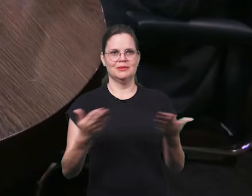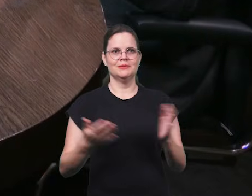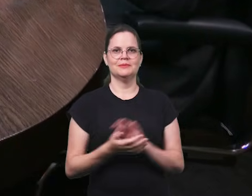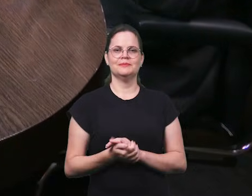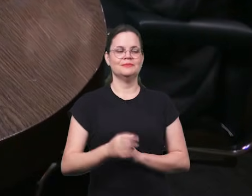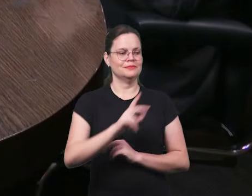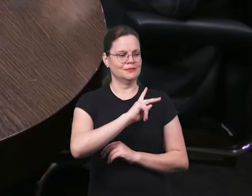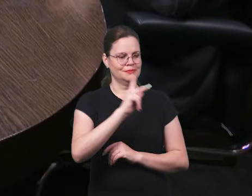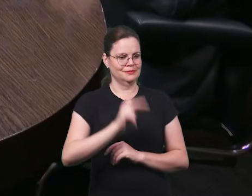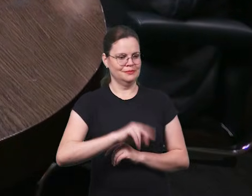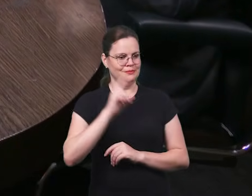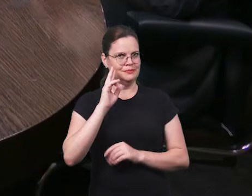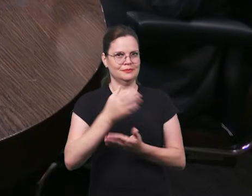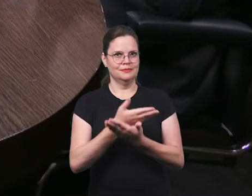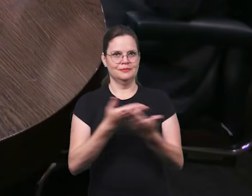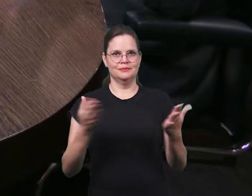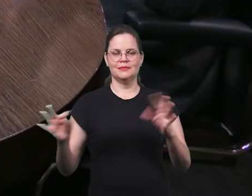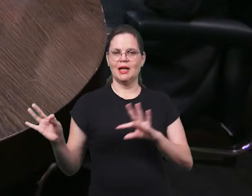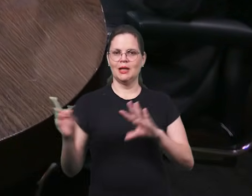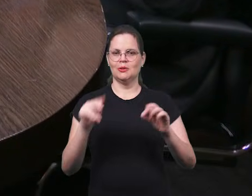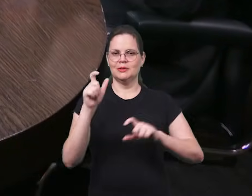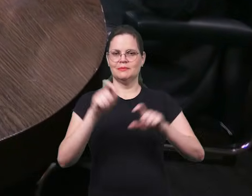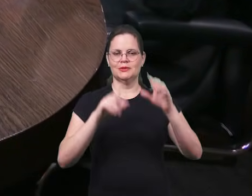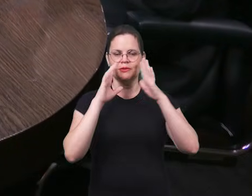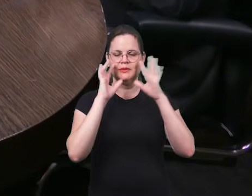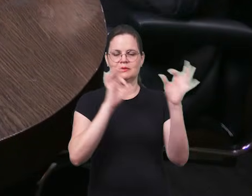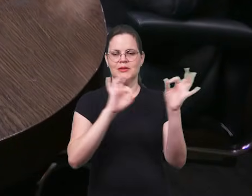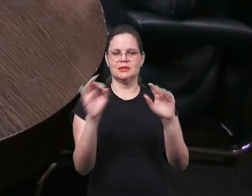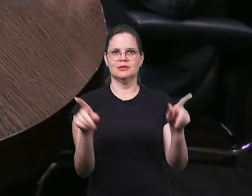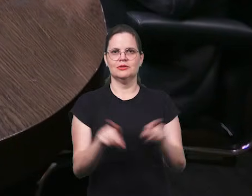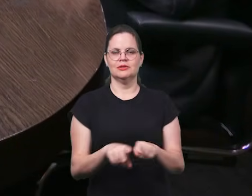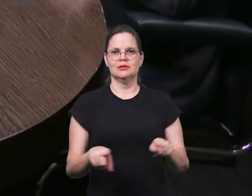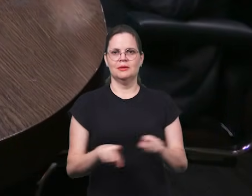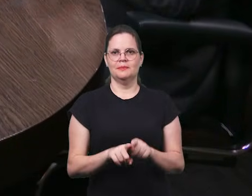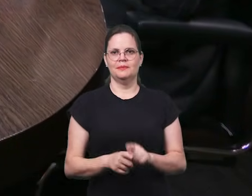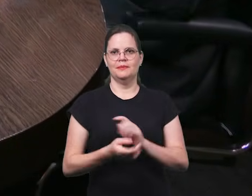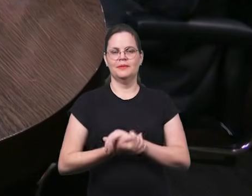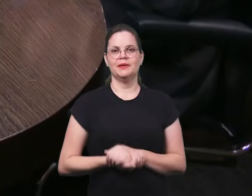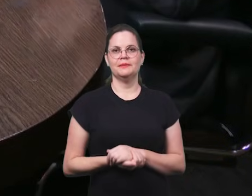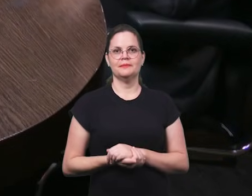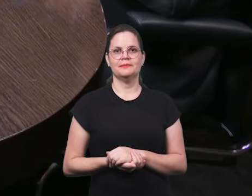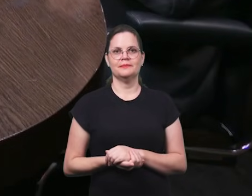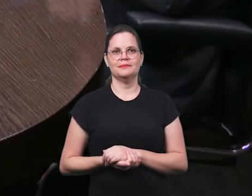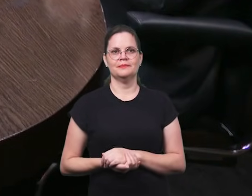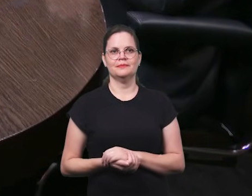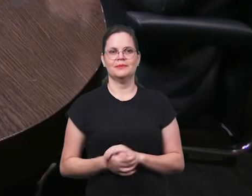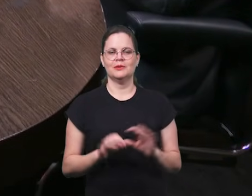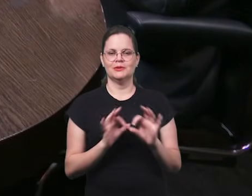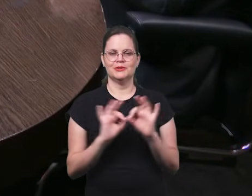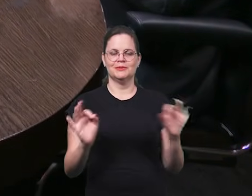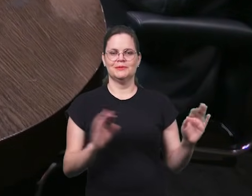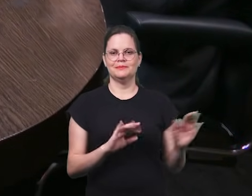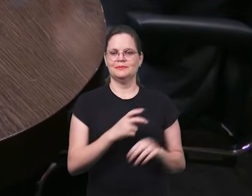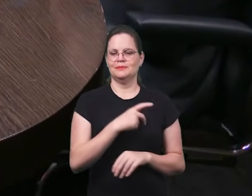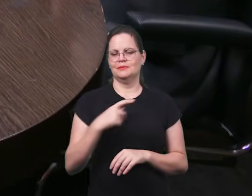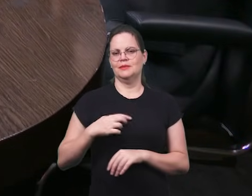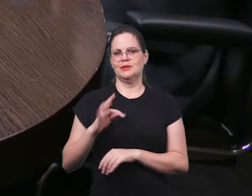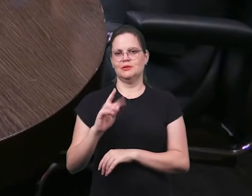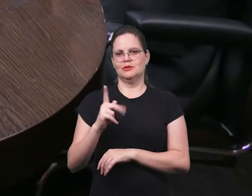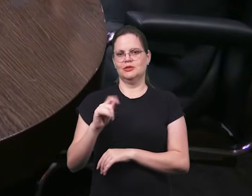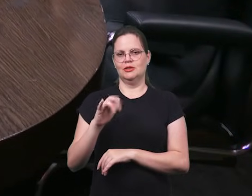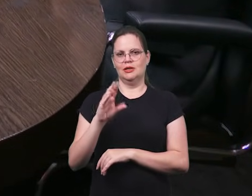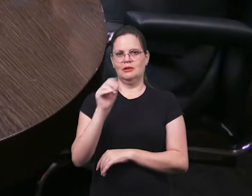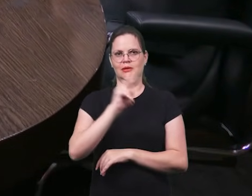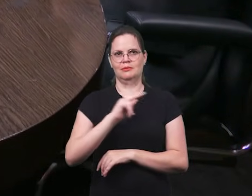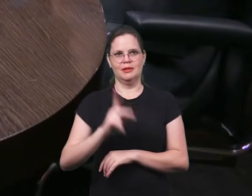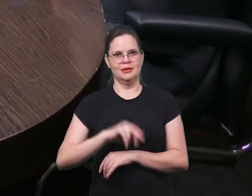a paz do Senhor Tiago, a Maravilha. paz do Senhor a todos os nossos ouvintes, aqueles que nos acompanham. Ótimo. Pastor Tiago, paz do